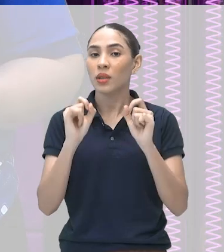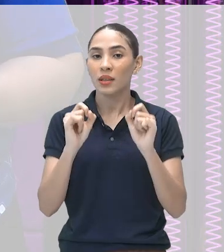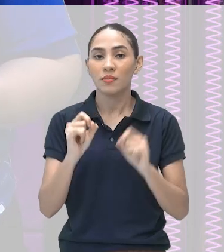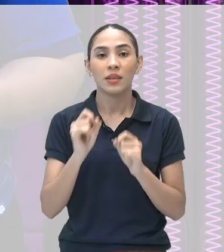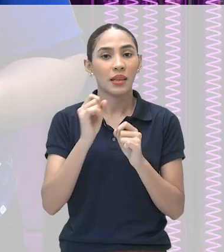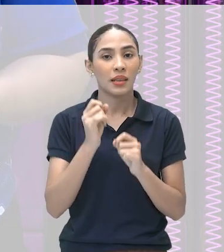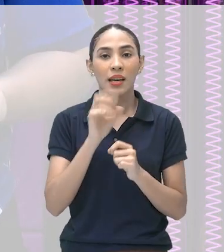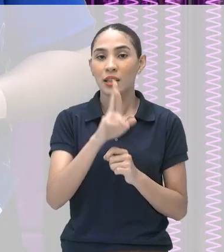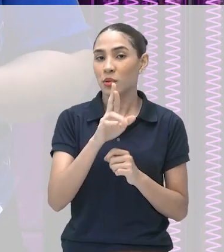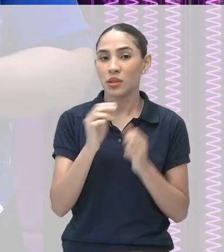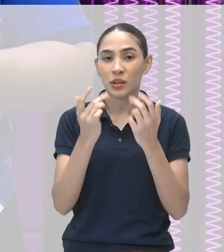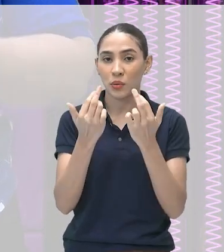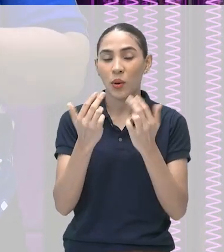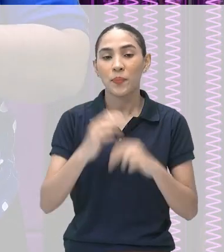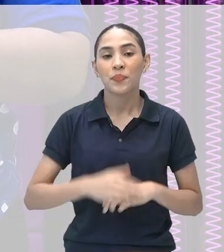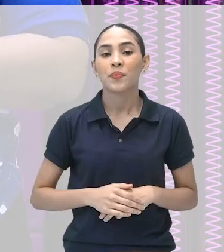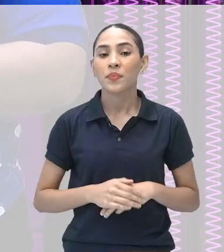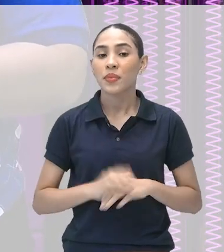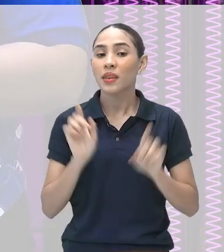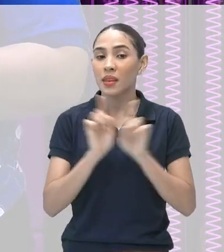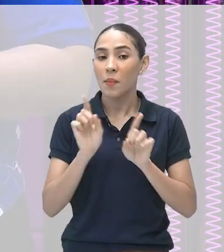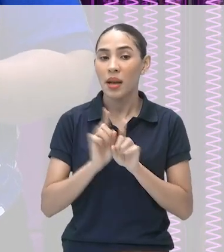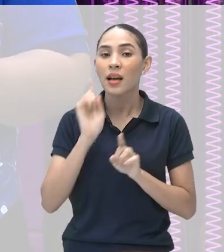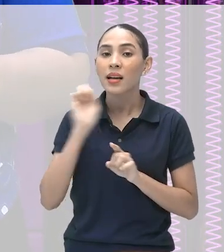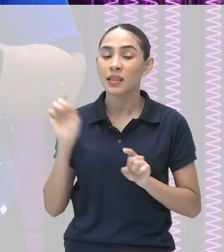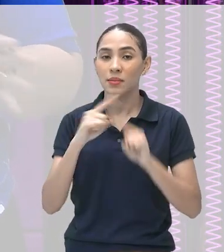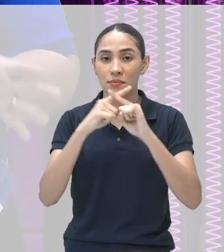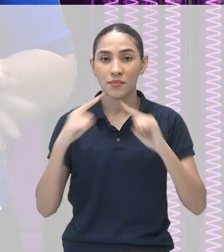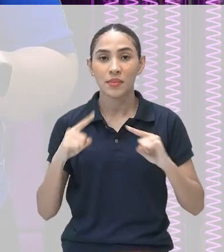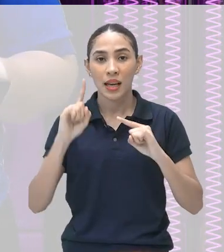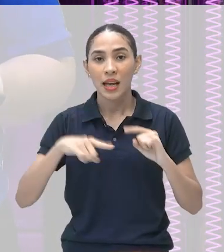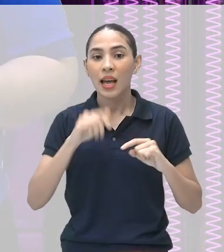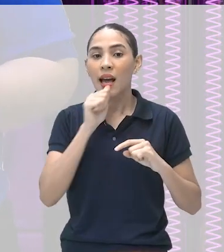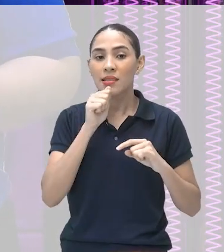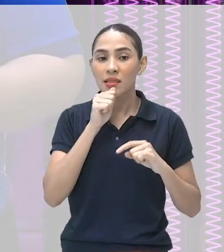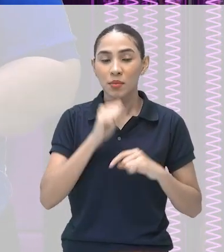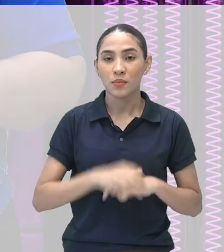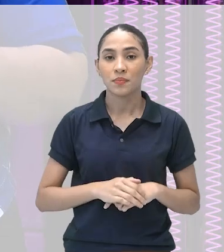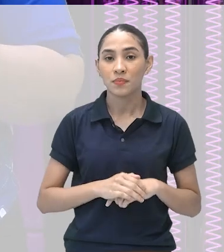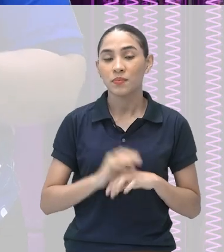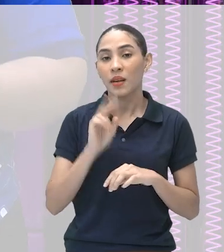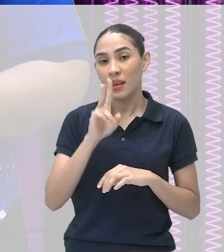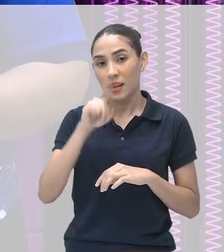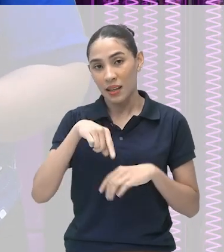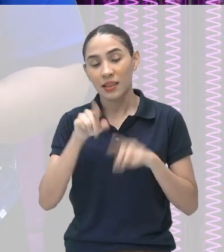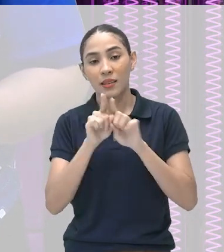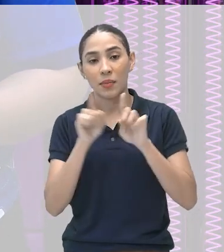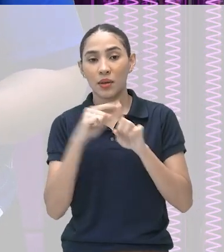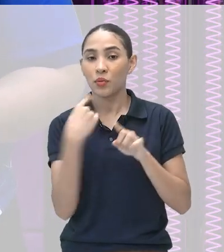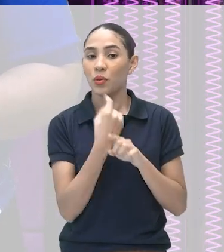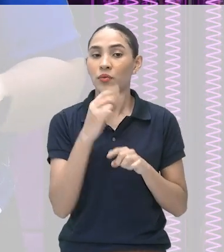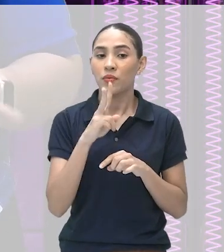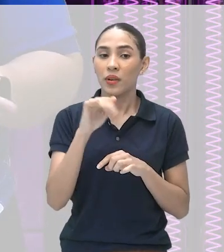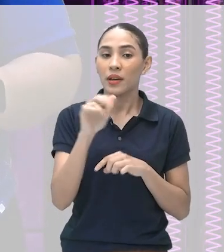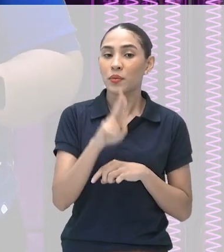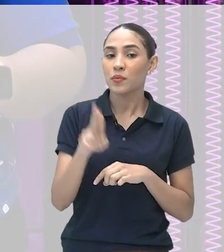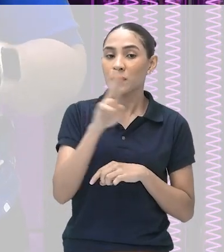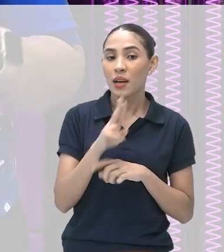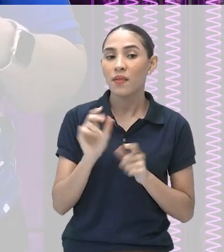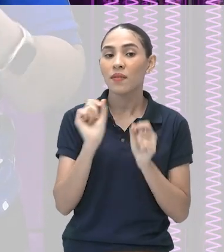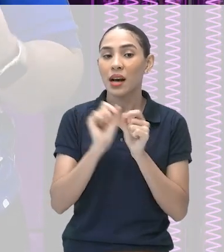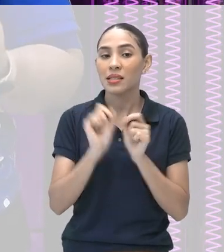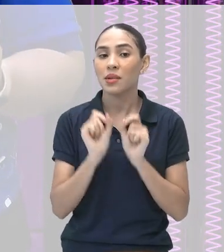mesmo resultado. E essa forma de multiplicar, que é meios e extremos, vai ser a forma que a gente vai utilizar